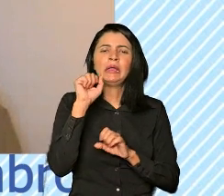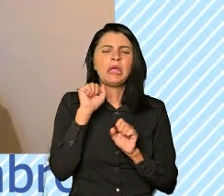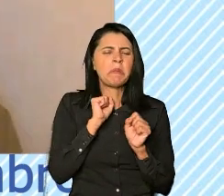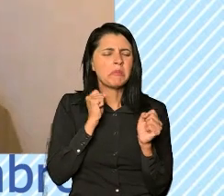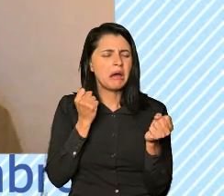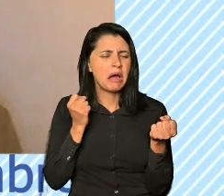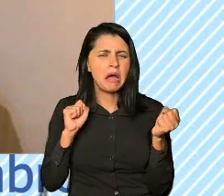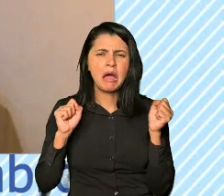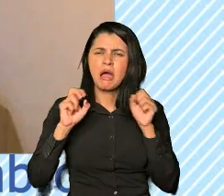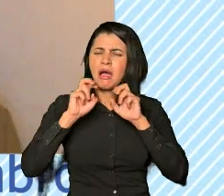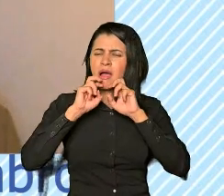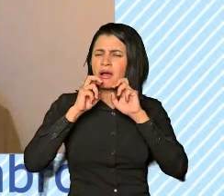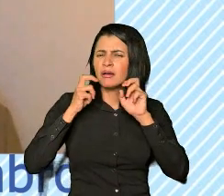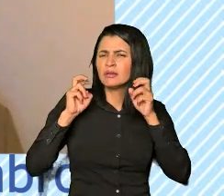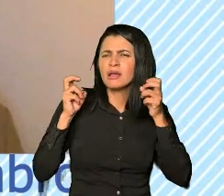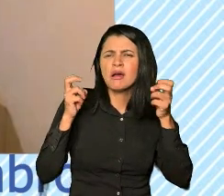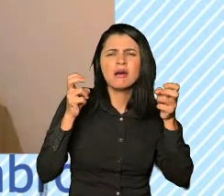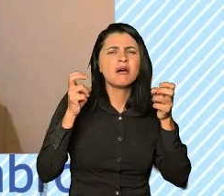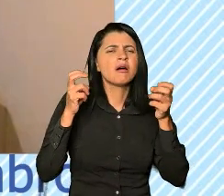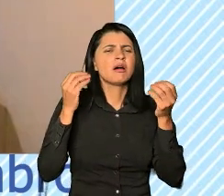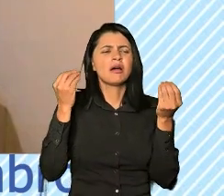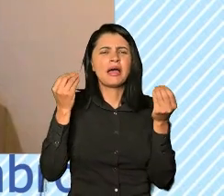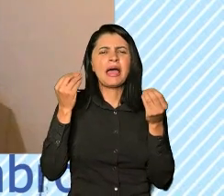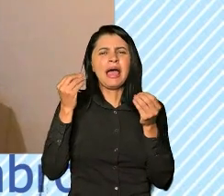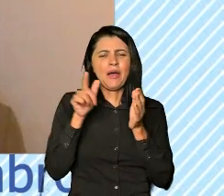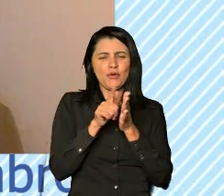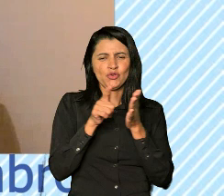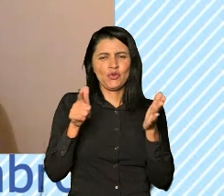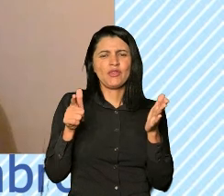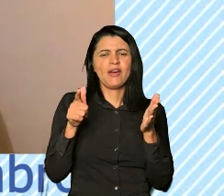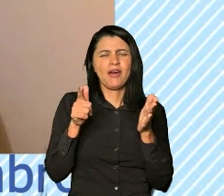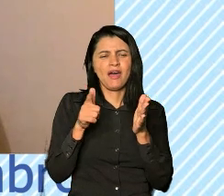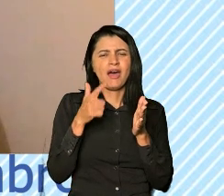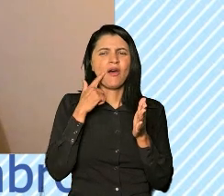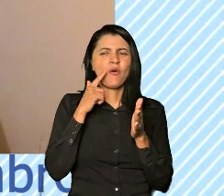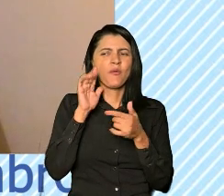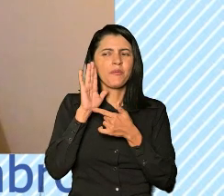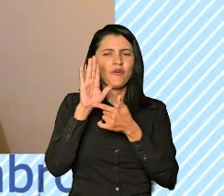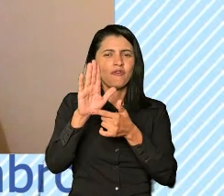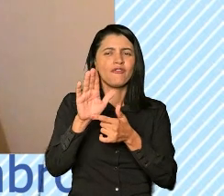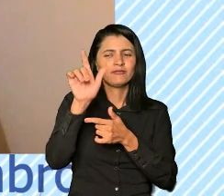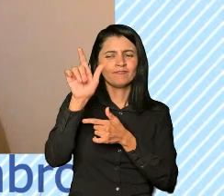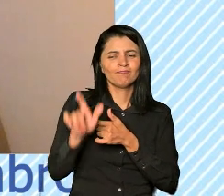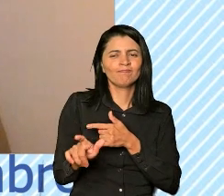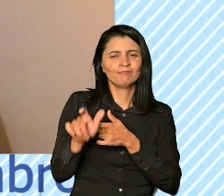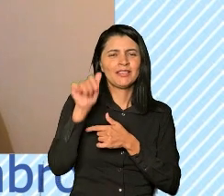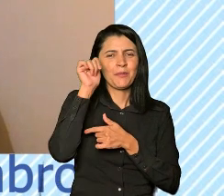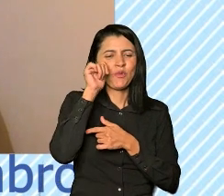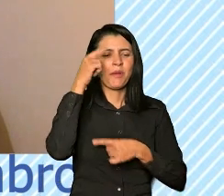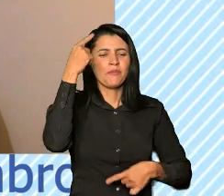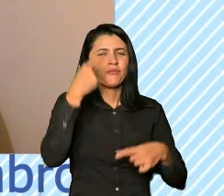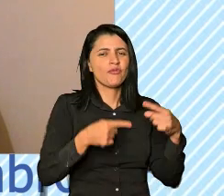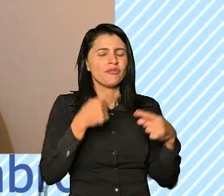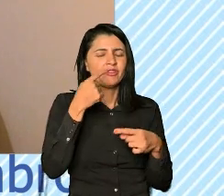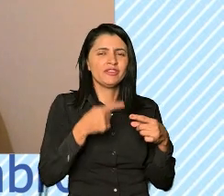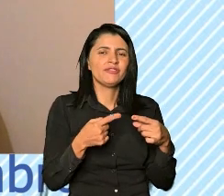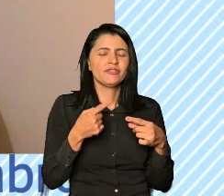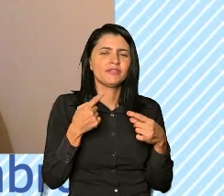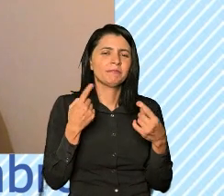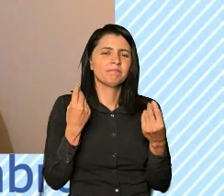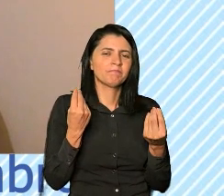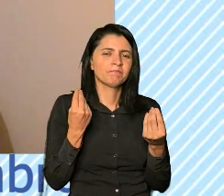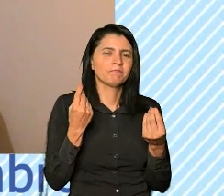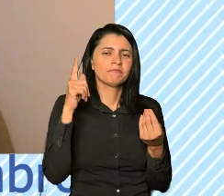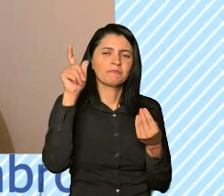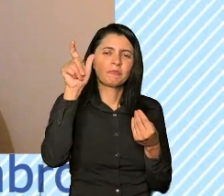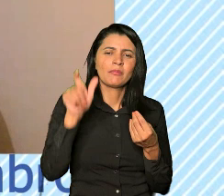assim, gritando, aí a imprensa passa essa imagem da mulher política